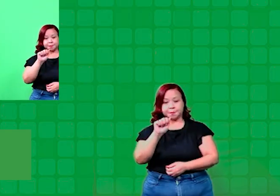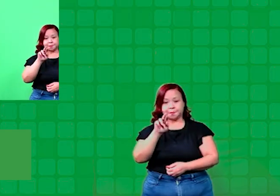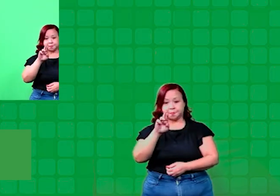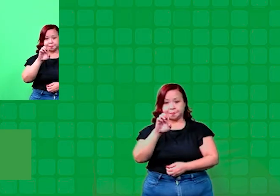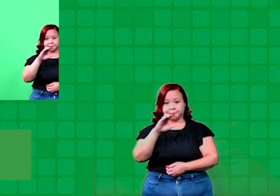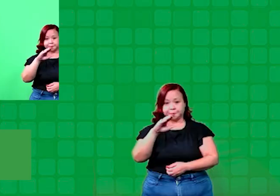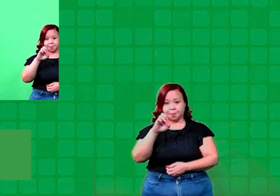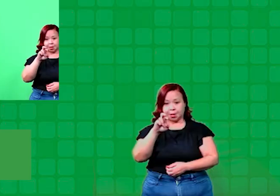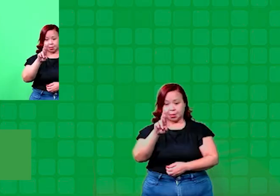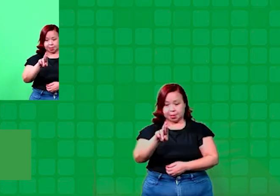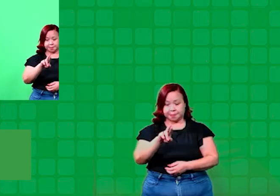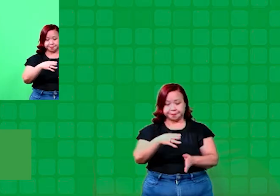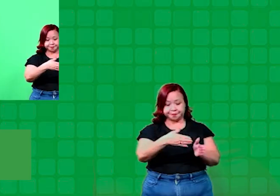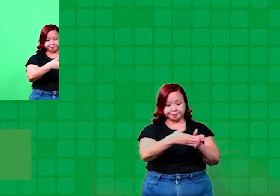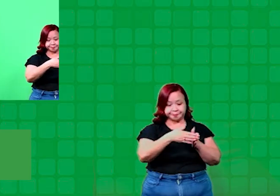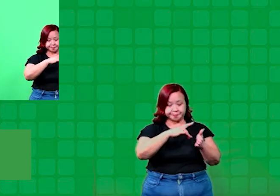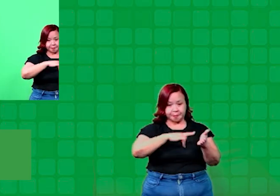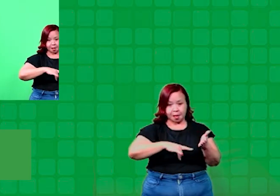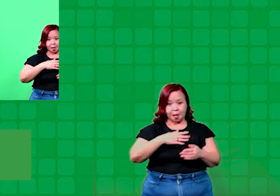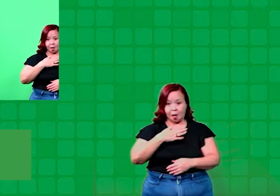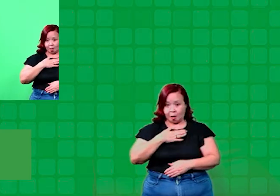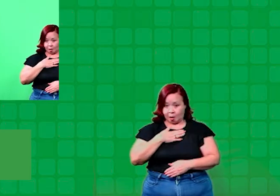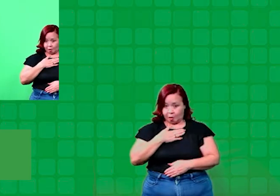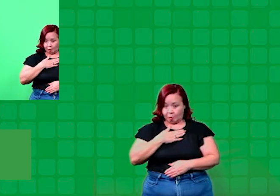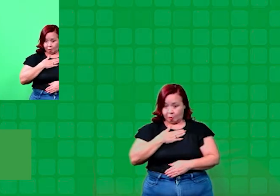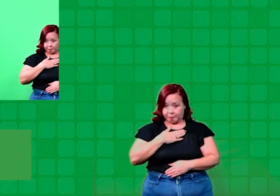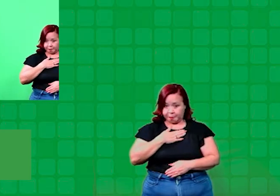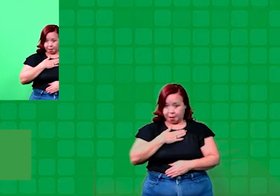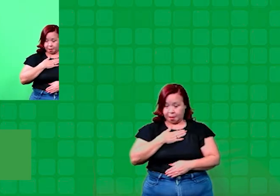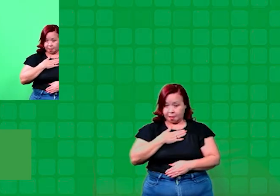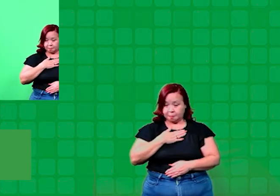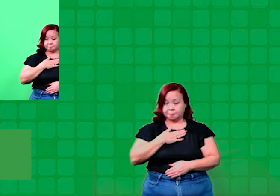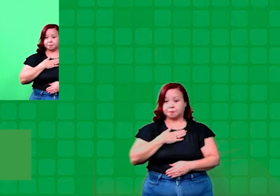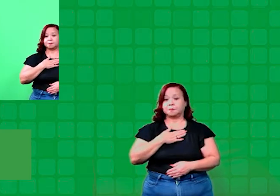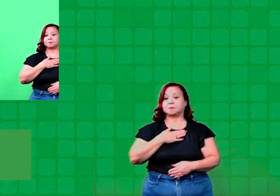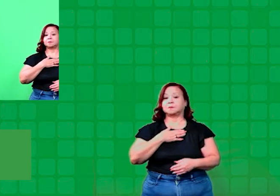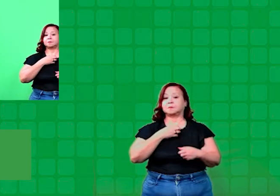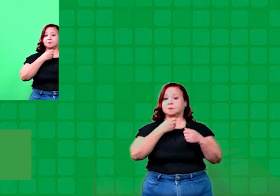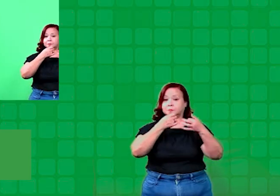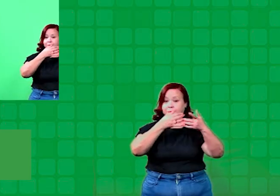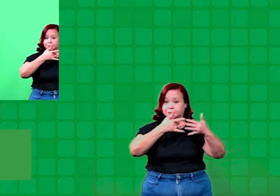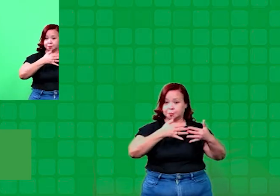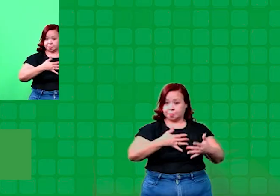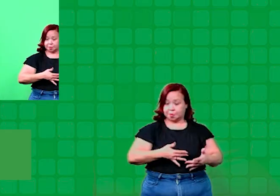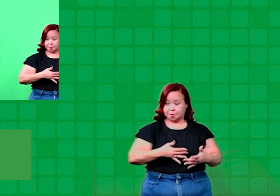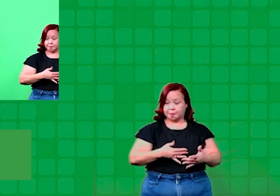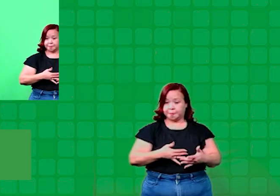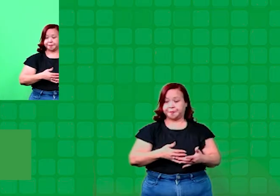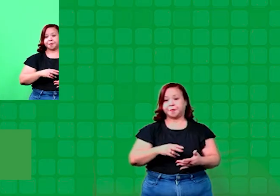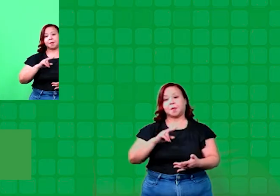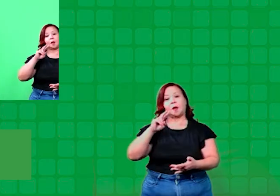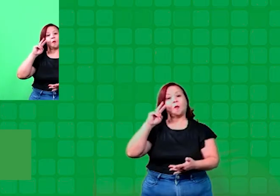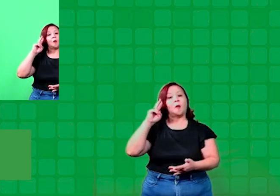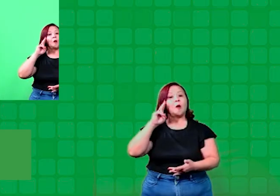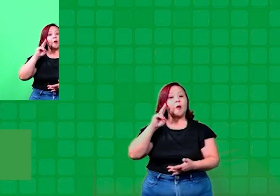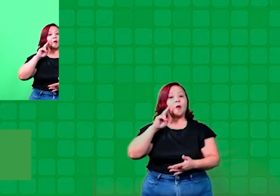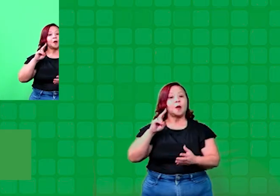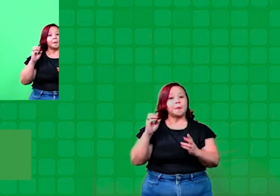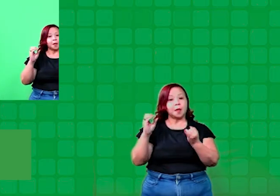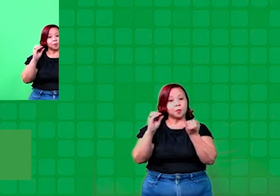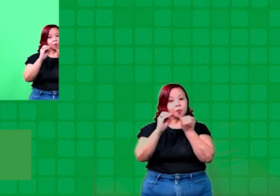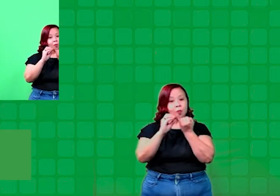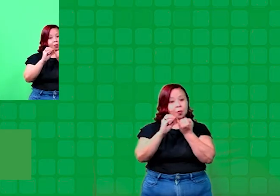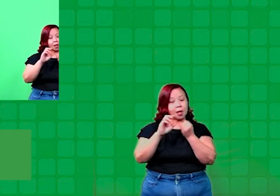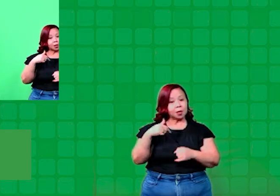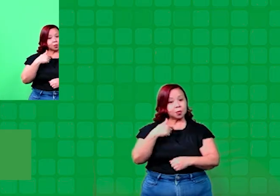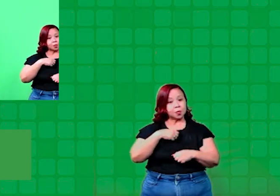O parecer. Meu parecer, né, considerando aí a proximidade do Conecta, que a gente precisa, né, tá